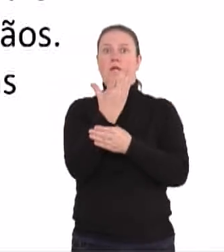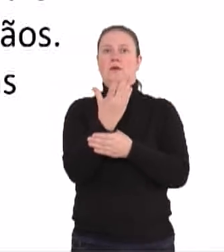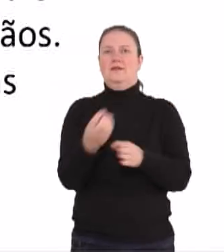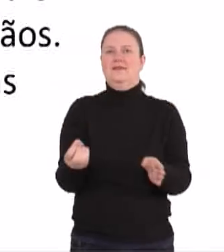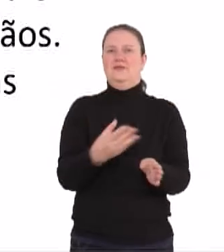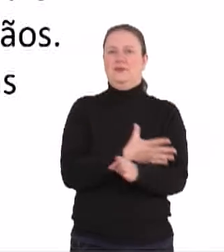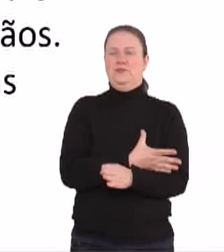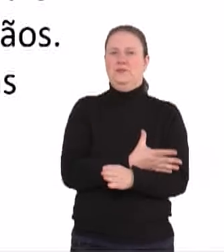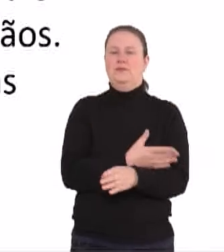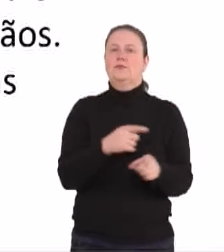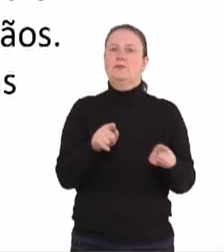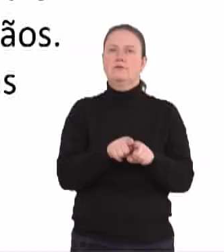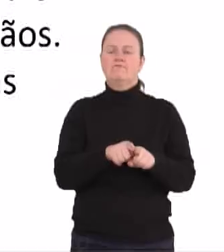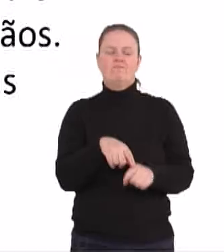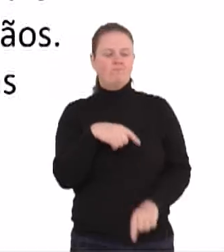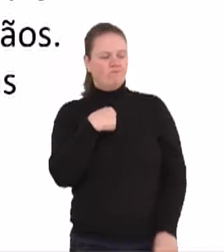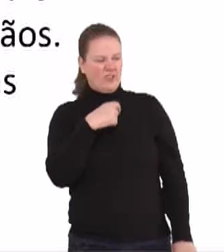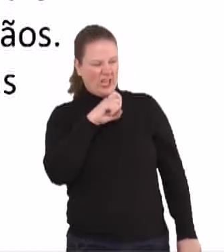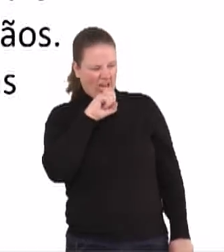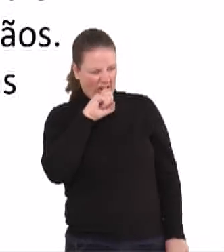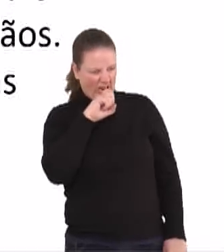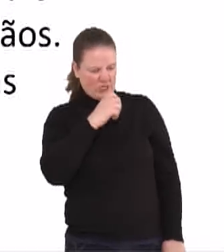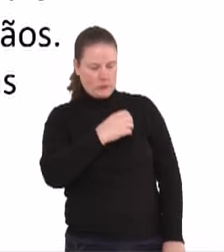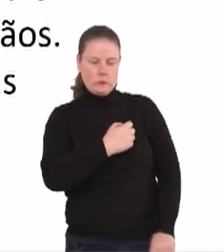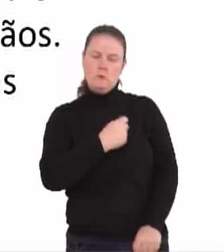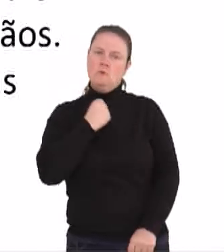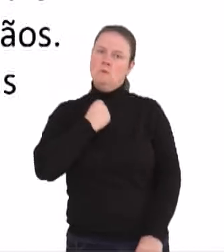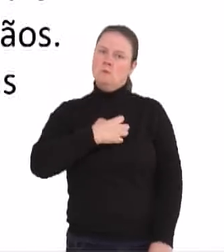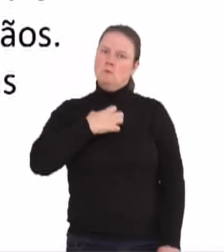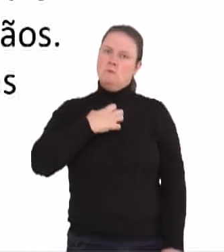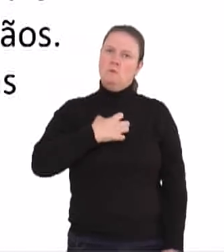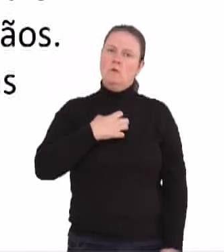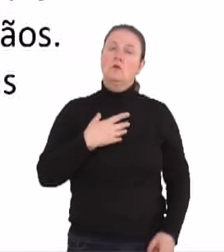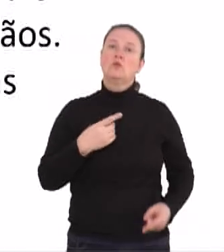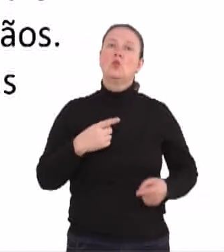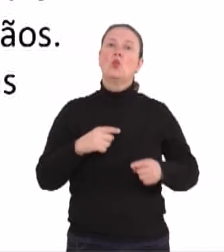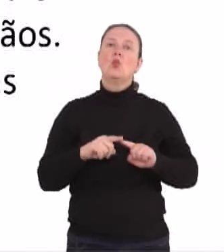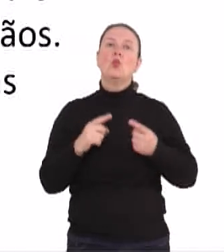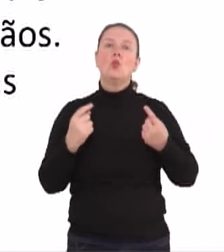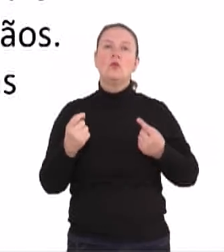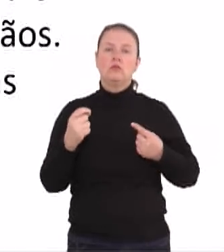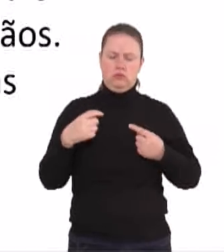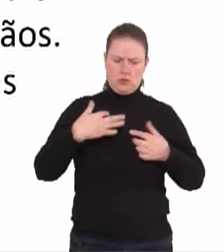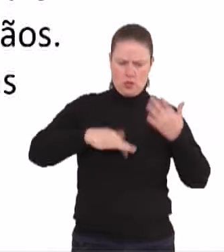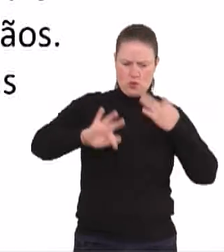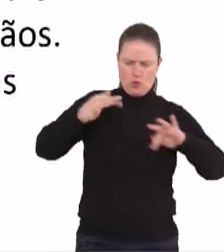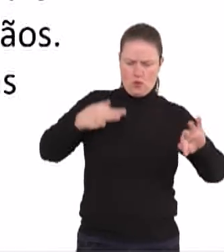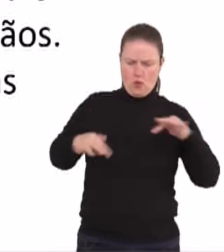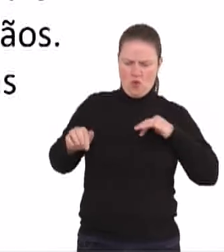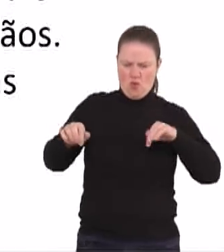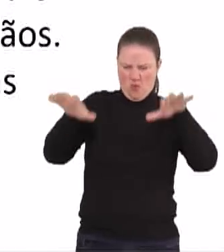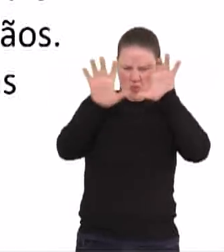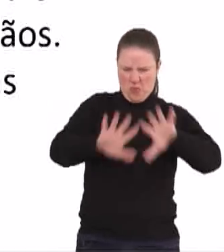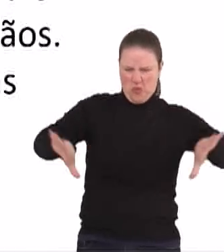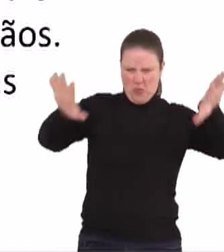Ranginui ficou doente de inveja. Sua dor cobriu o mundo com uma névoa úmida e